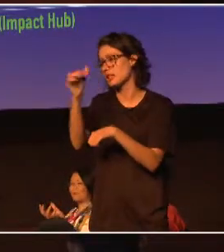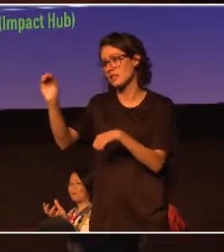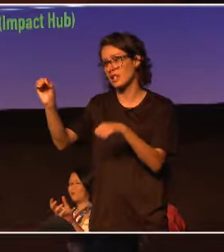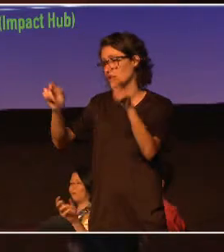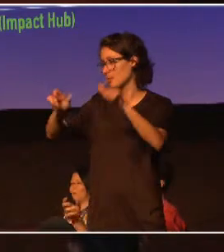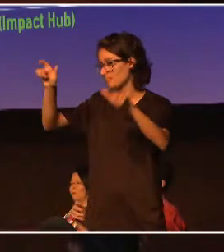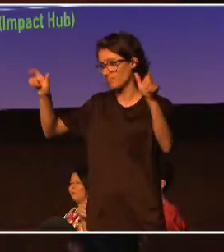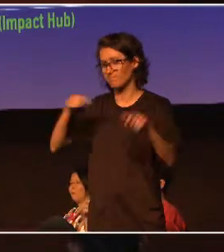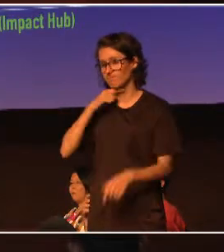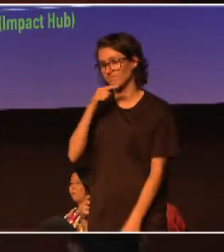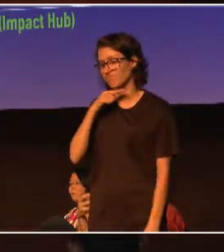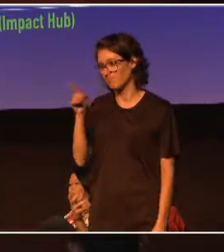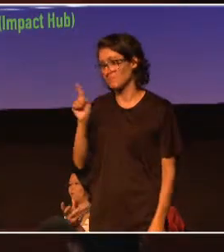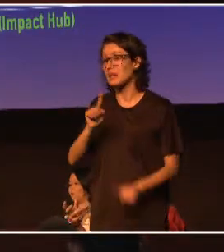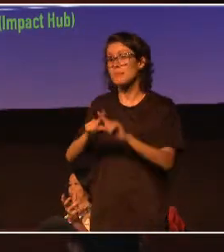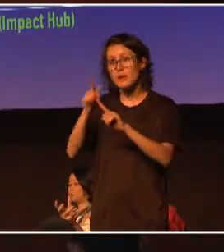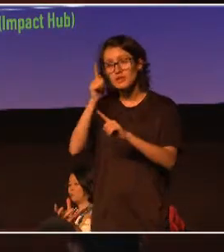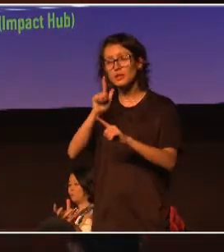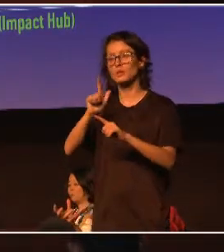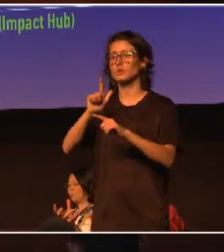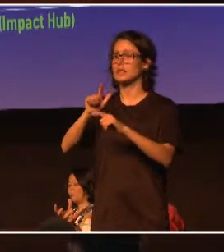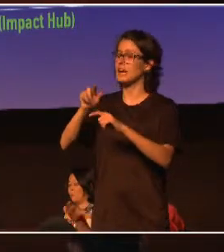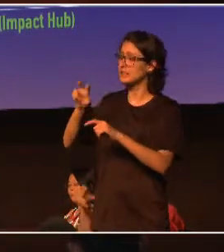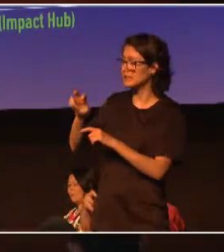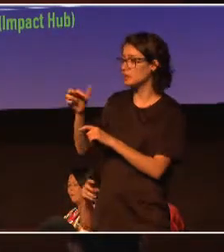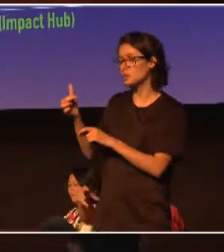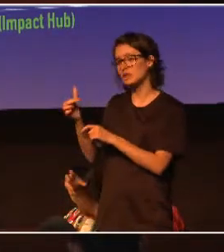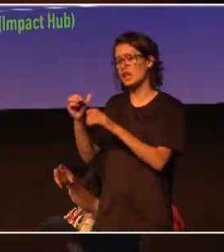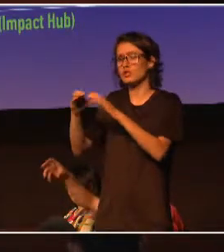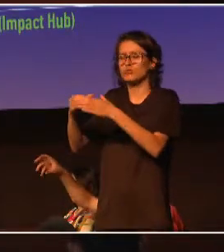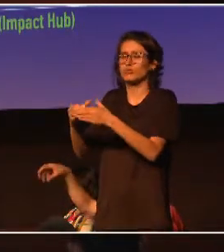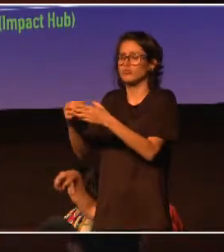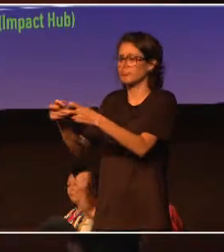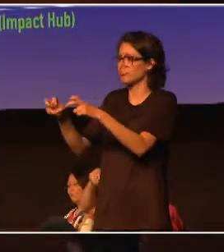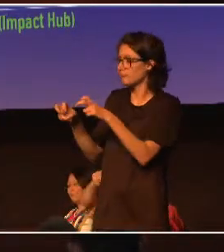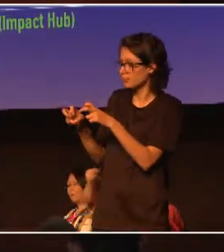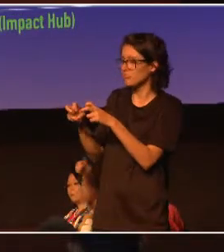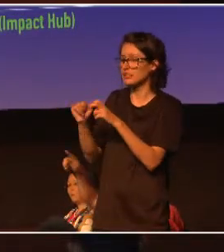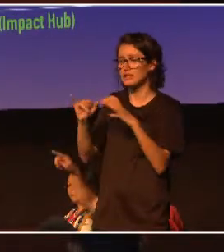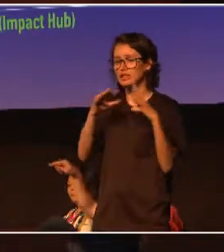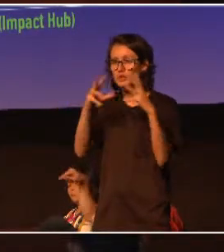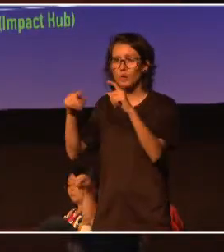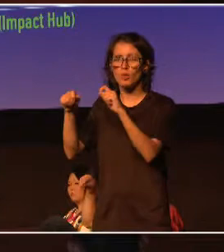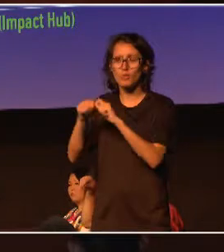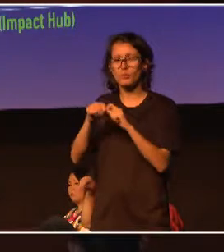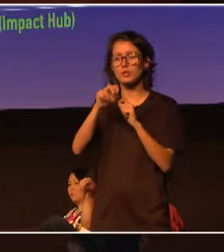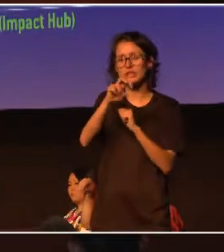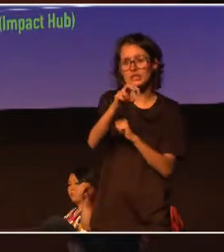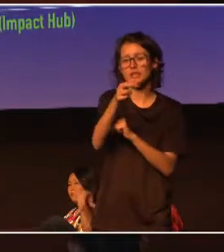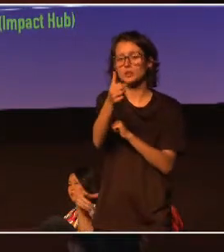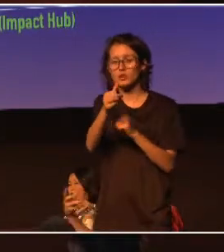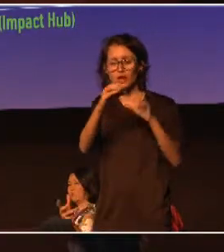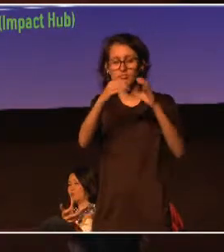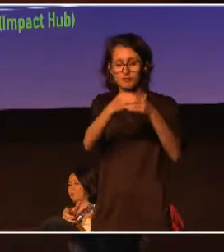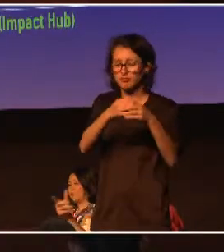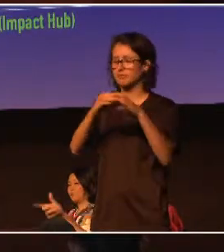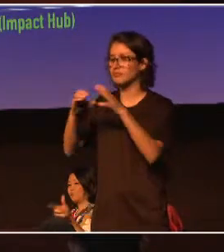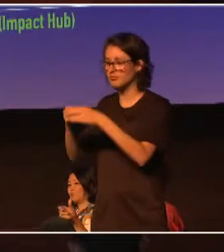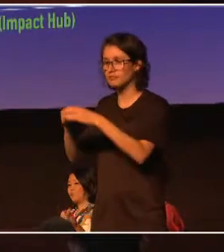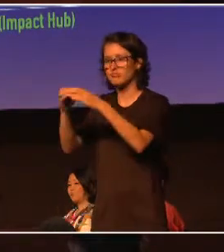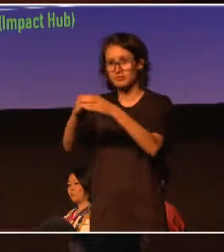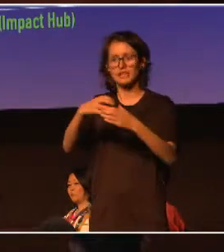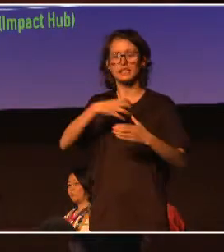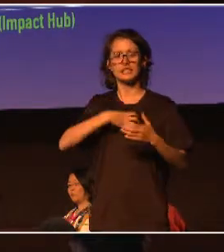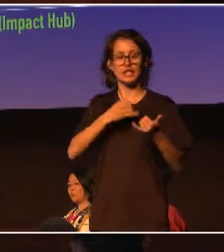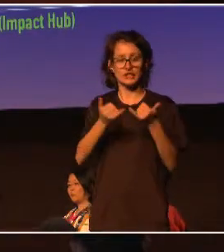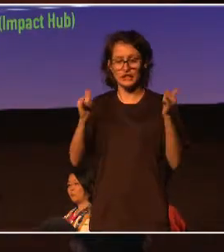pessoas. Mas você consegue fazer isso com 5, 6, e se todo mundo está fazendo aqui com 5, 6 nesse grupo, a gente vai sentir a energia